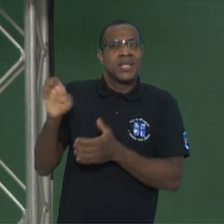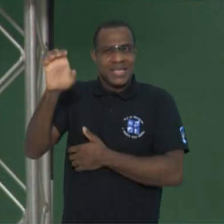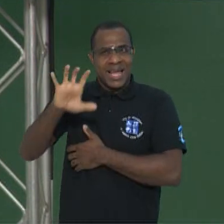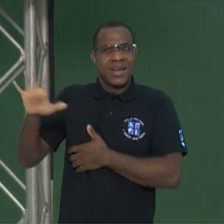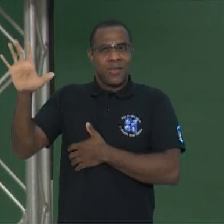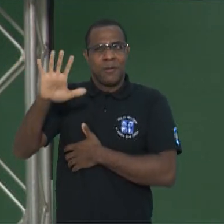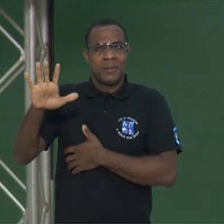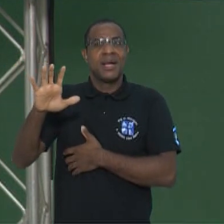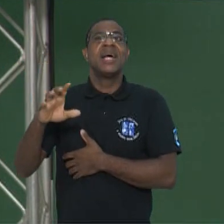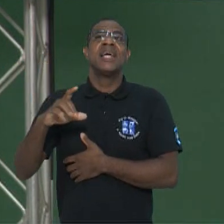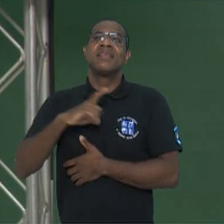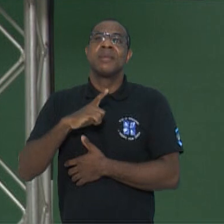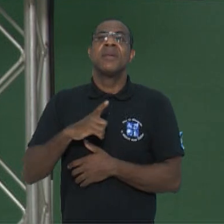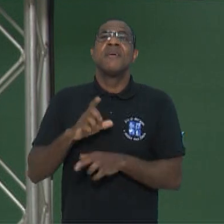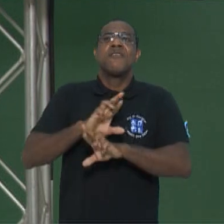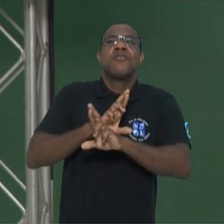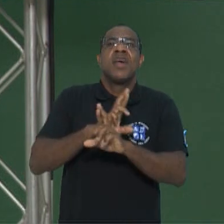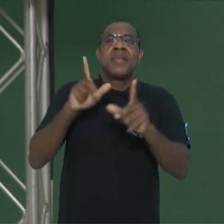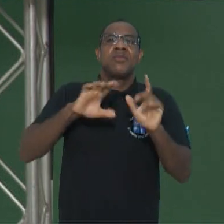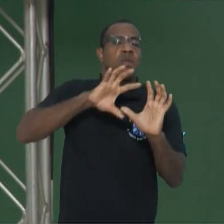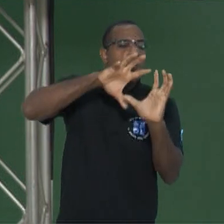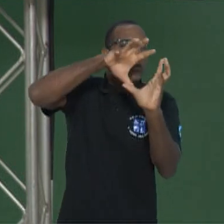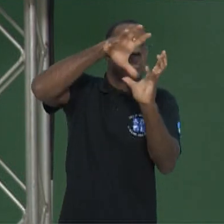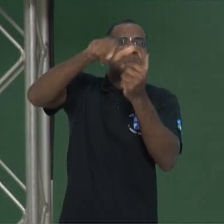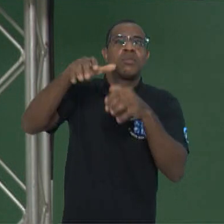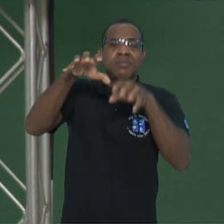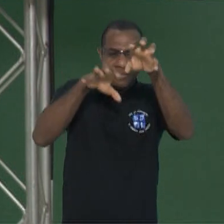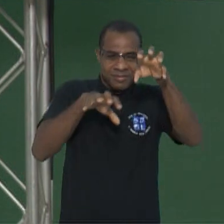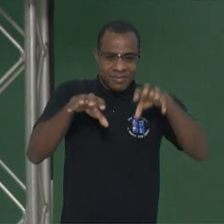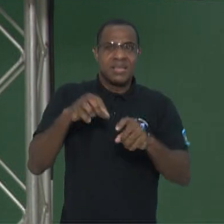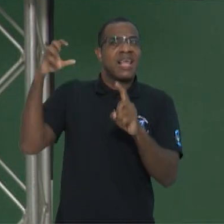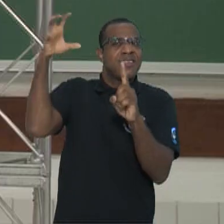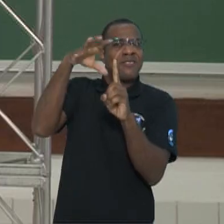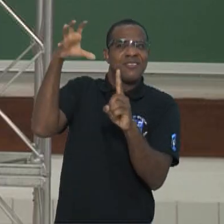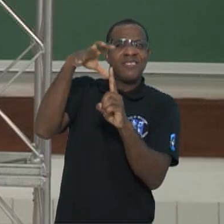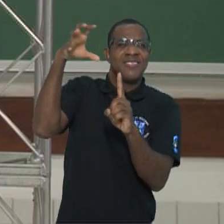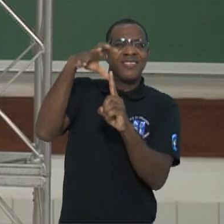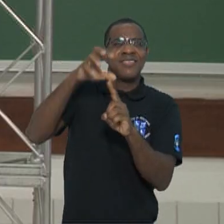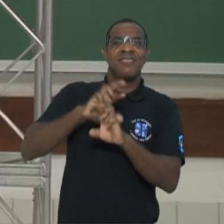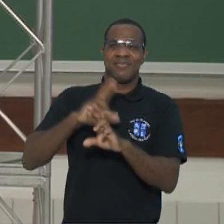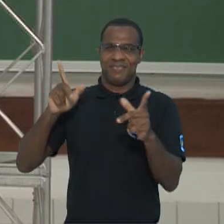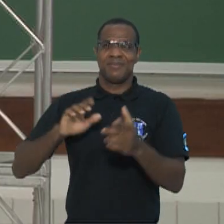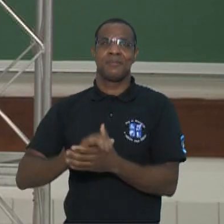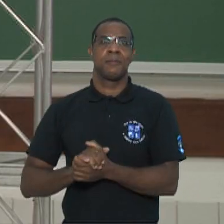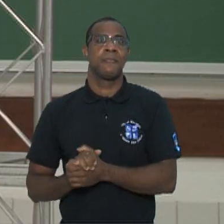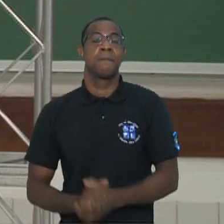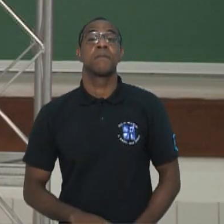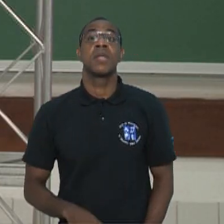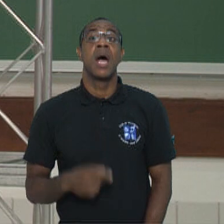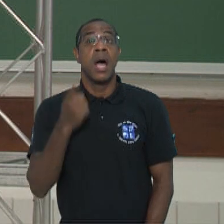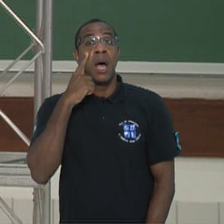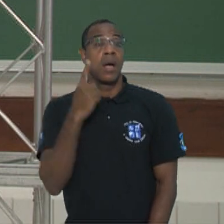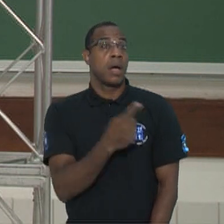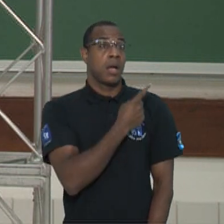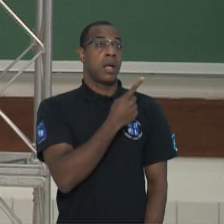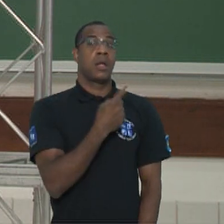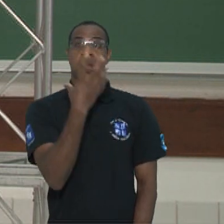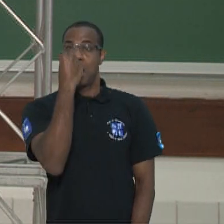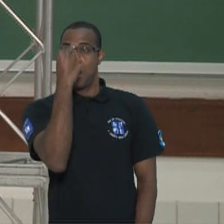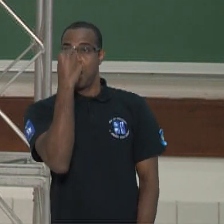em diferentes partes do mundo por causa dessa influência europeia no mundo. Trouxe duas imagens ali para